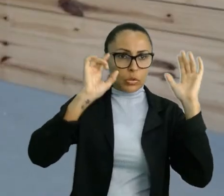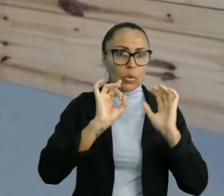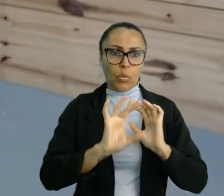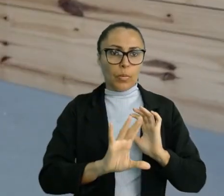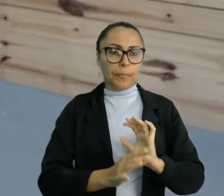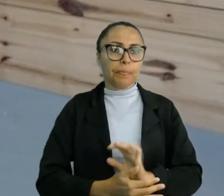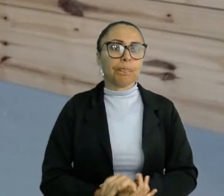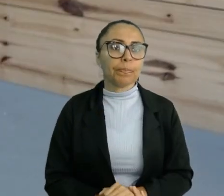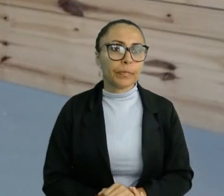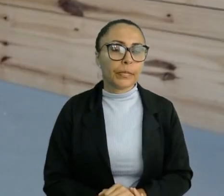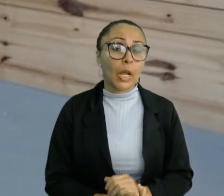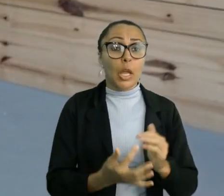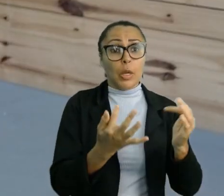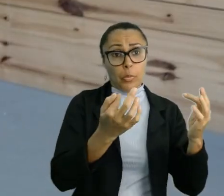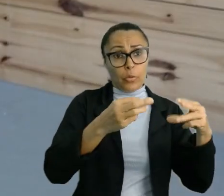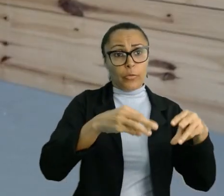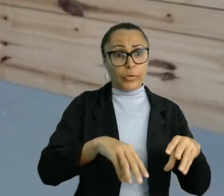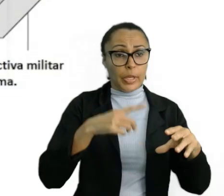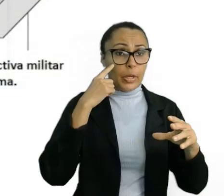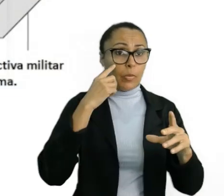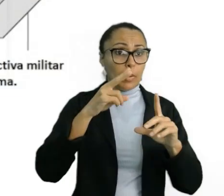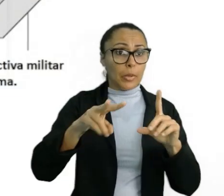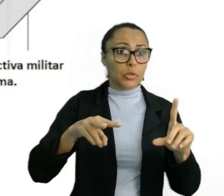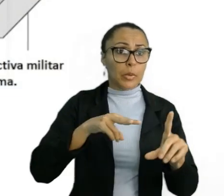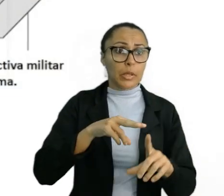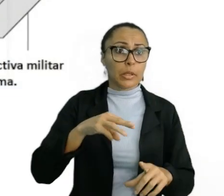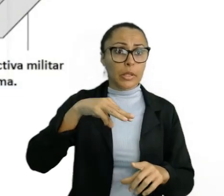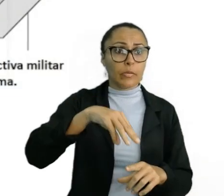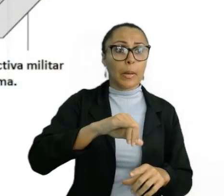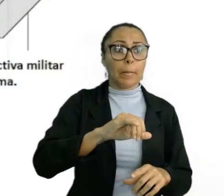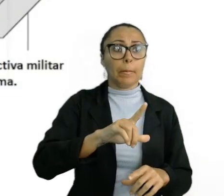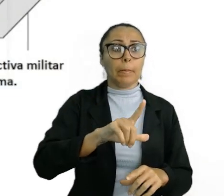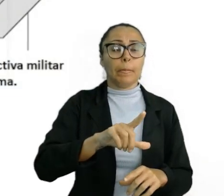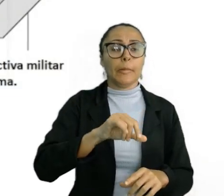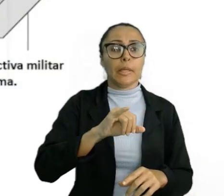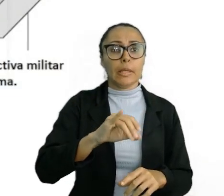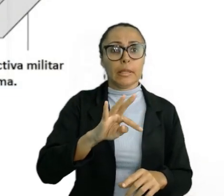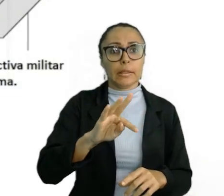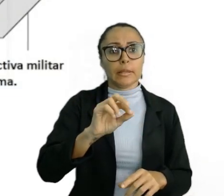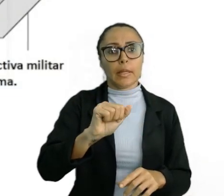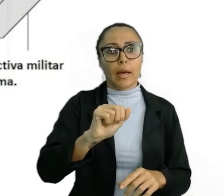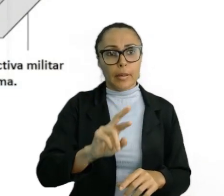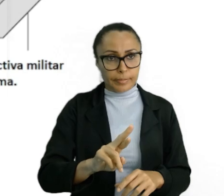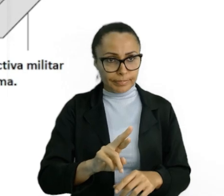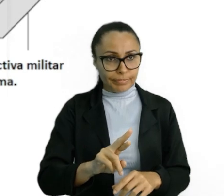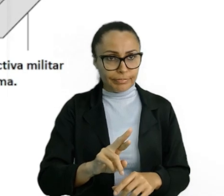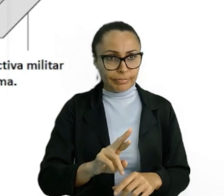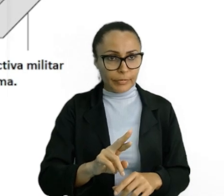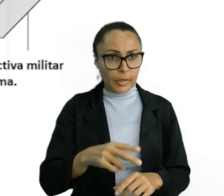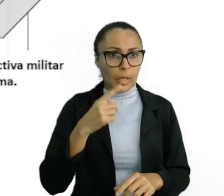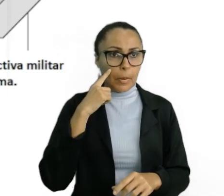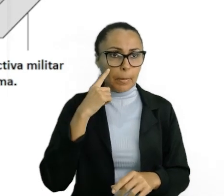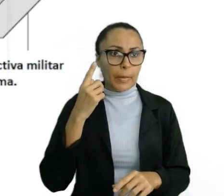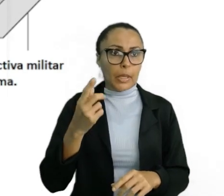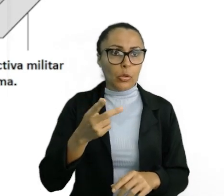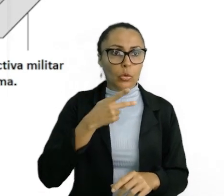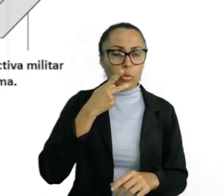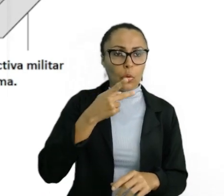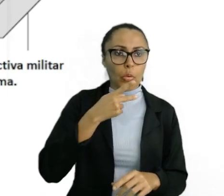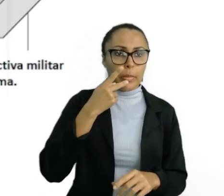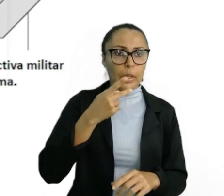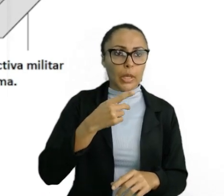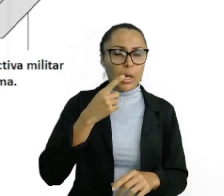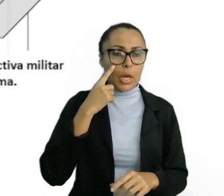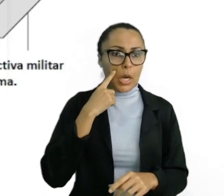fim, a gente tem a perspectiva militar, né? A perspectiva militar, também chamada de voo de pássaro, né,